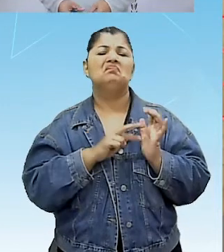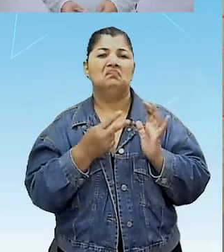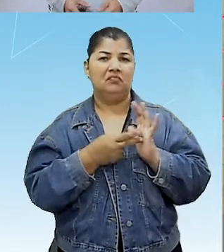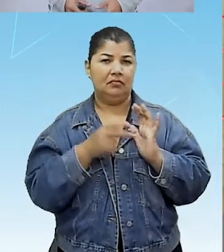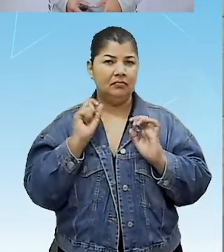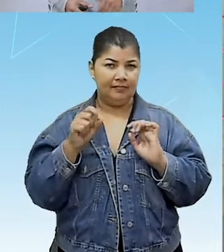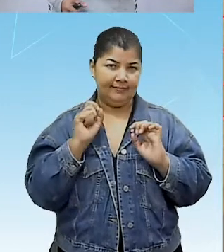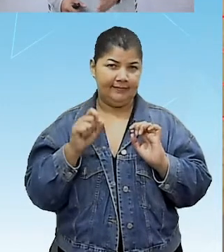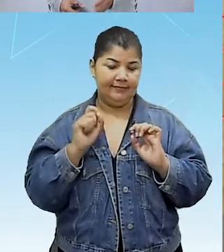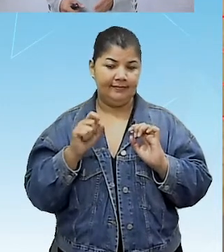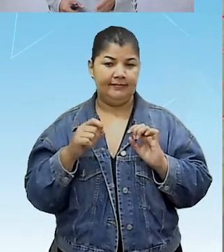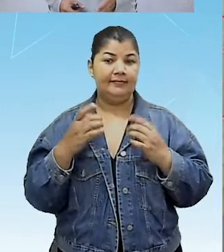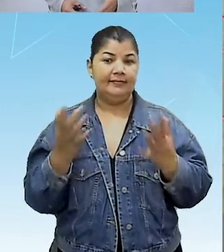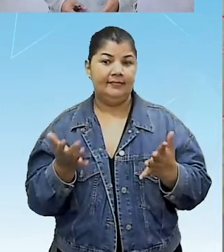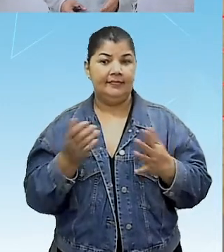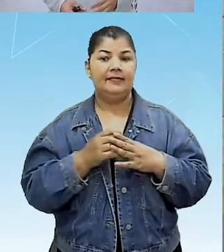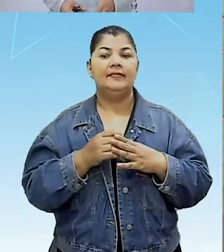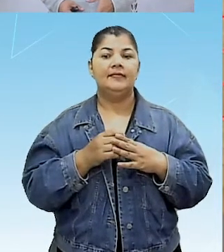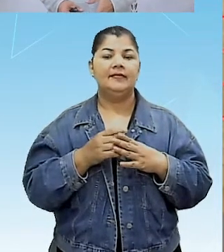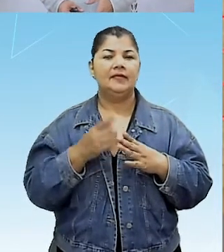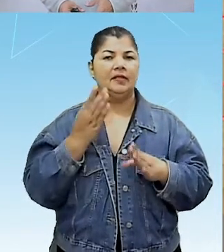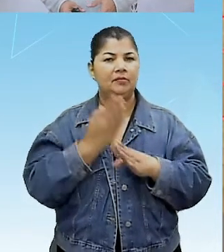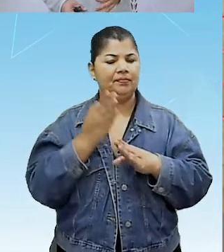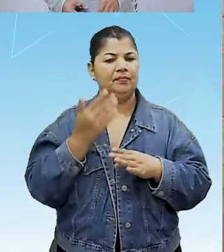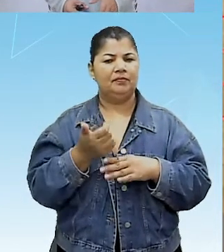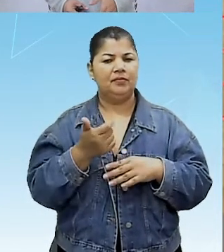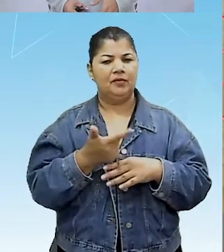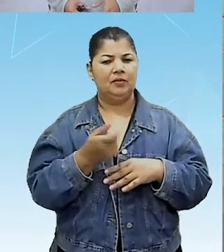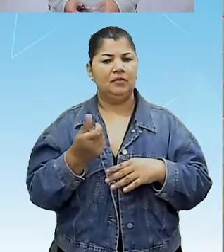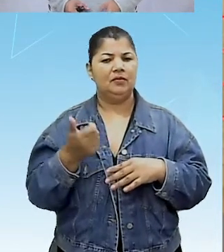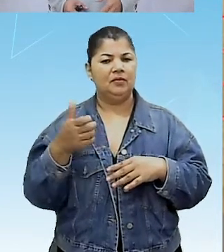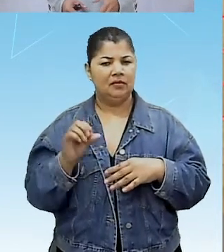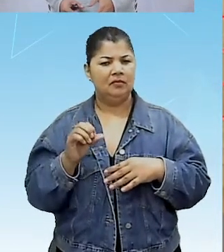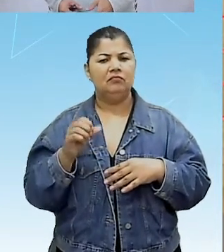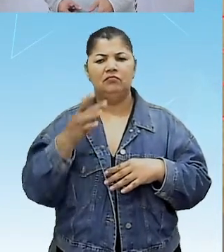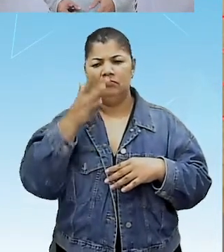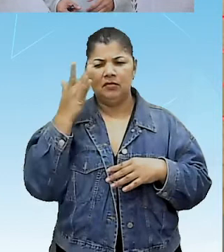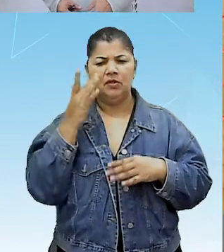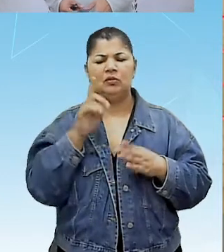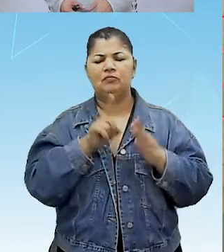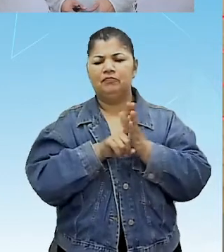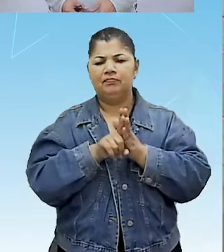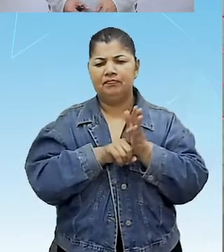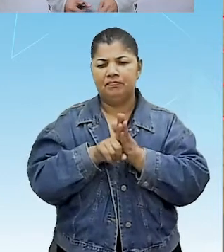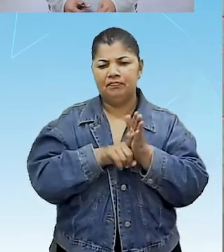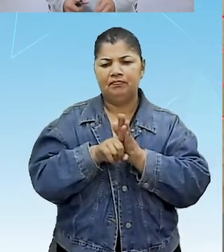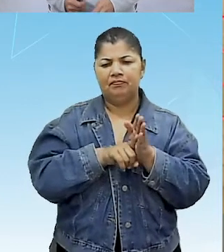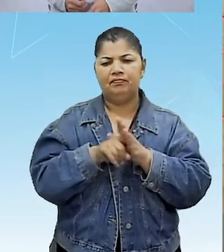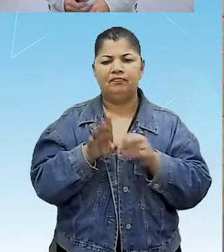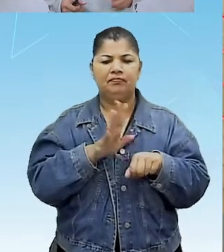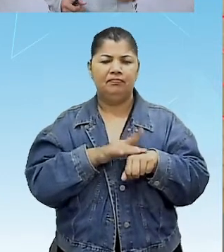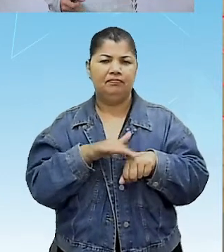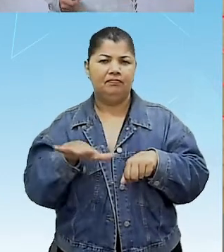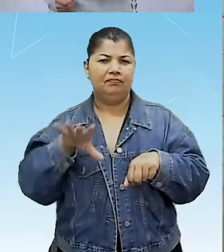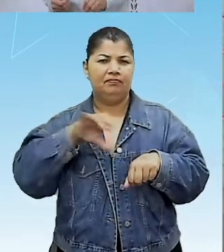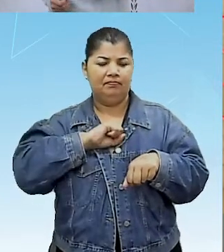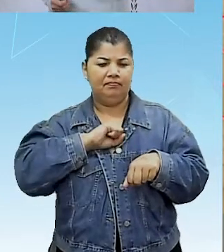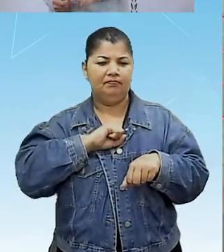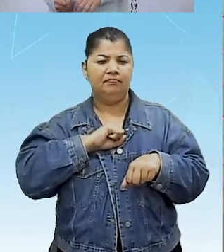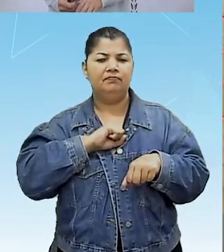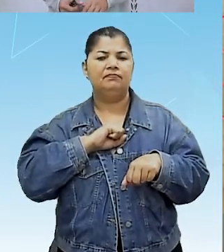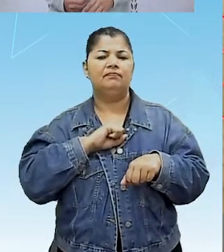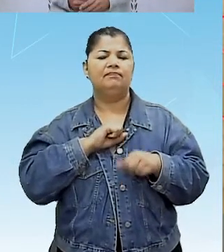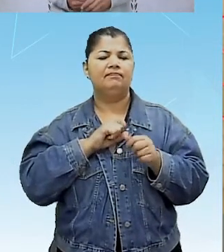nanômetros? Bom, desde que foi identificado em 2019, muitos especialistas em doenças infecciosas, elas